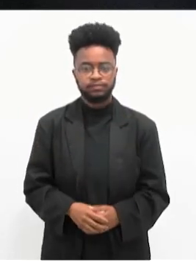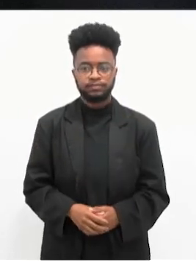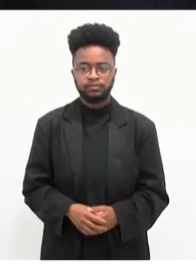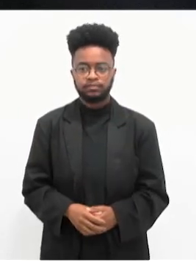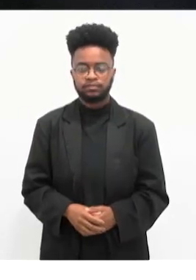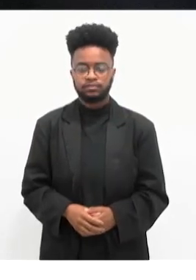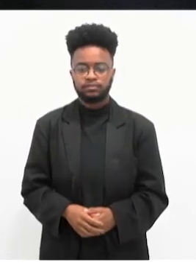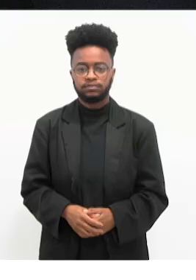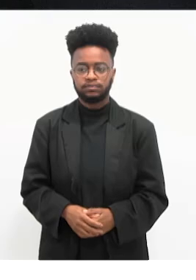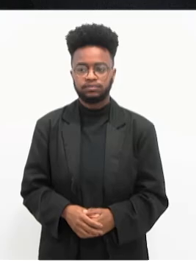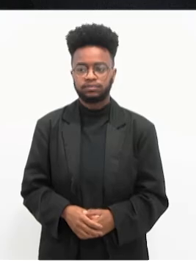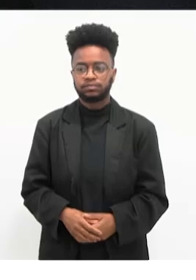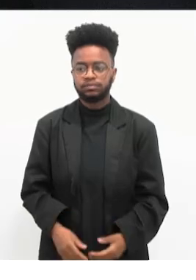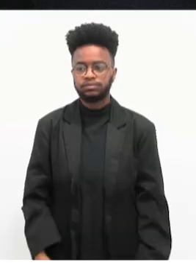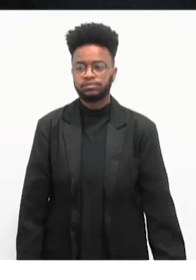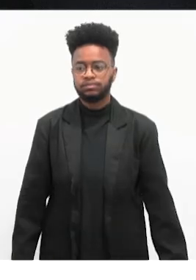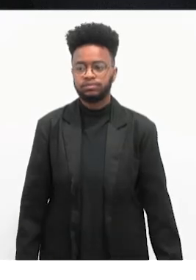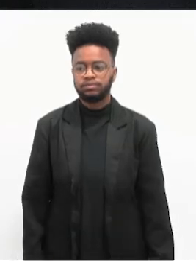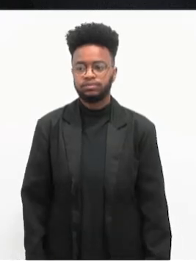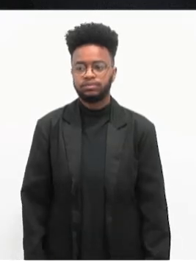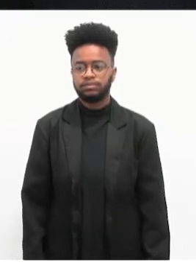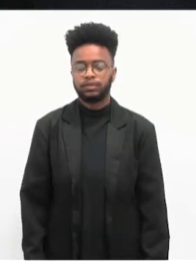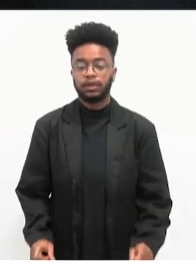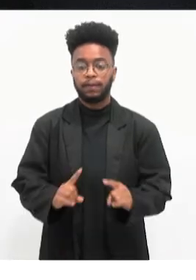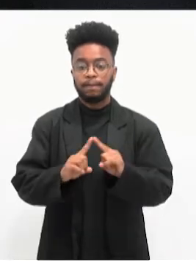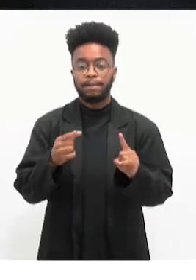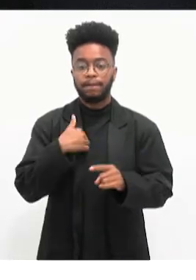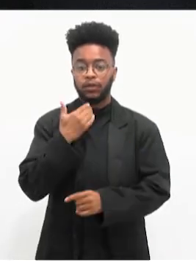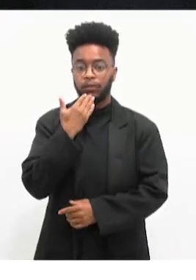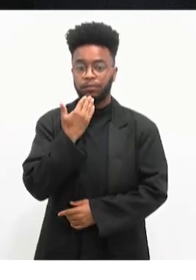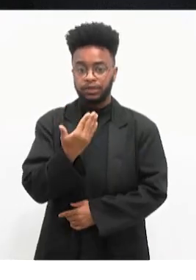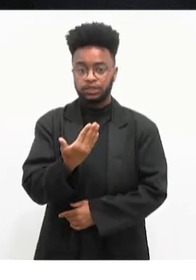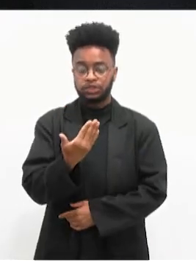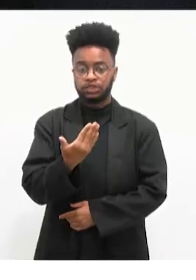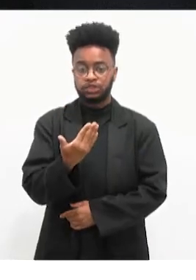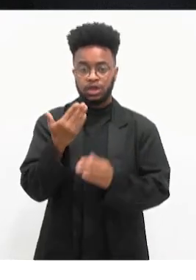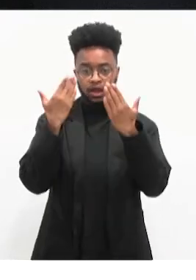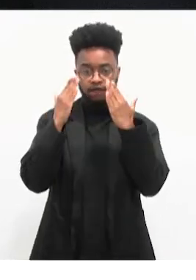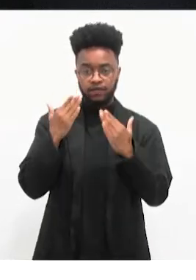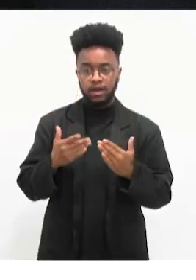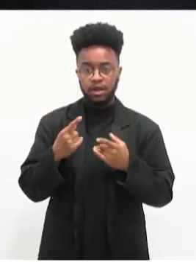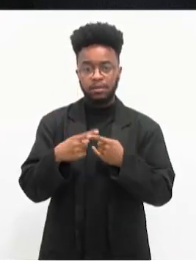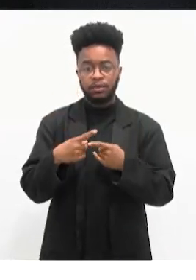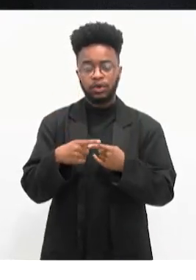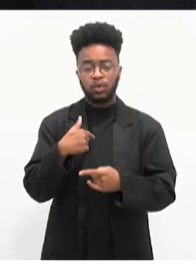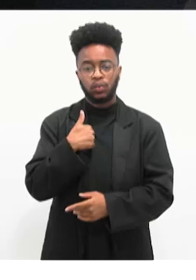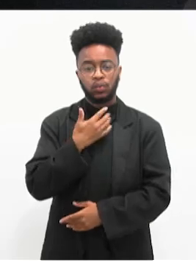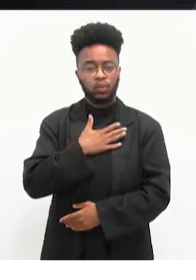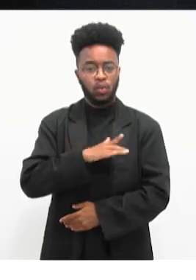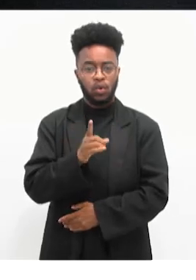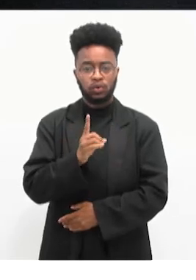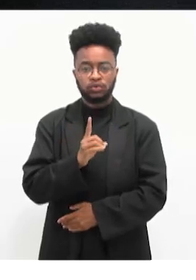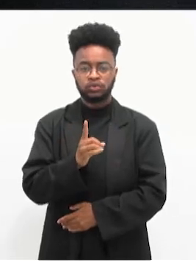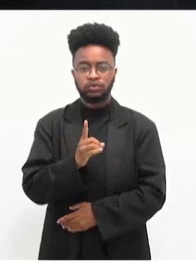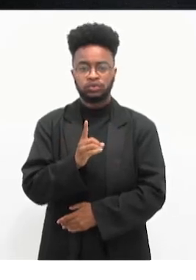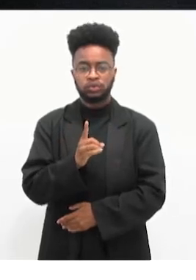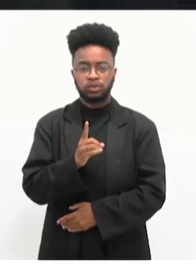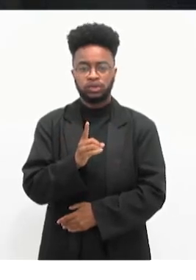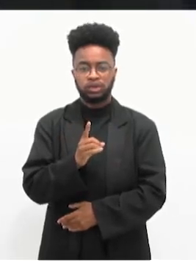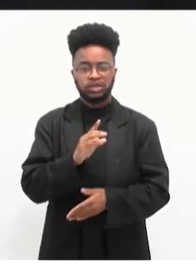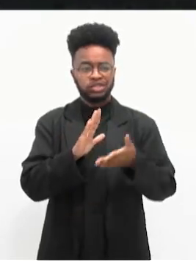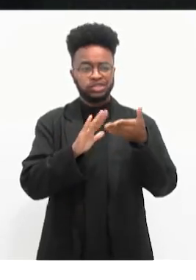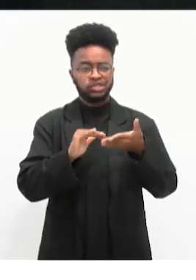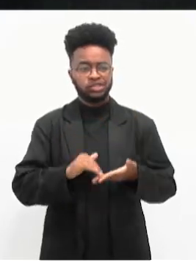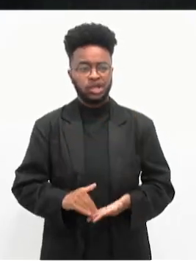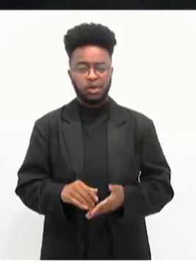Mas o que eu pedi vista, que eu não gosto de derrotar projeto